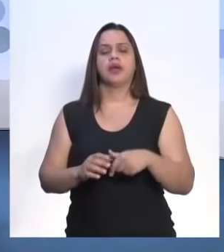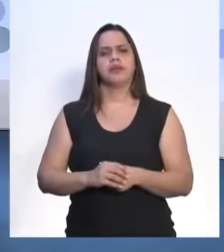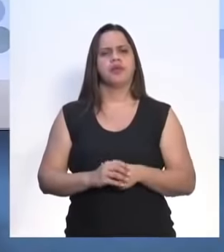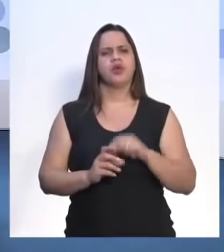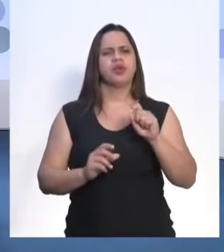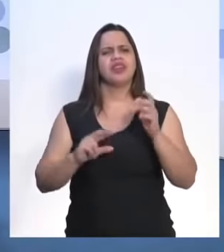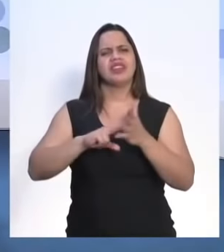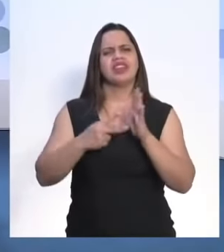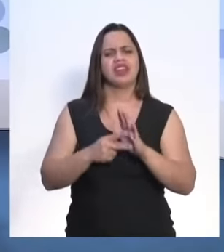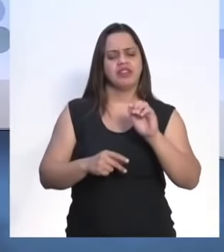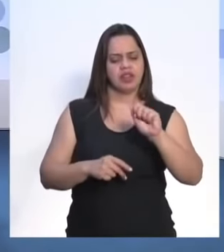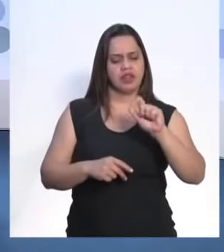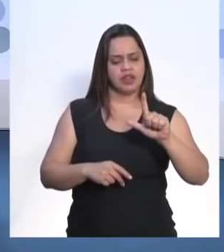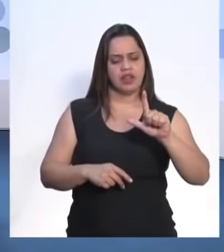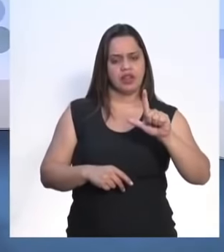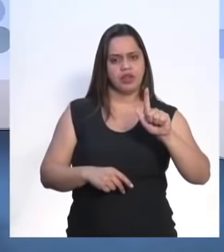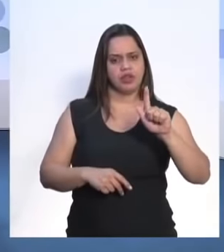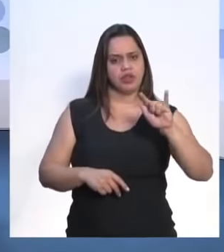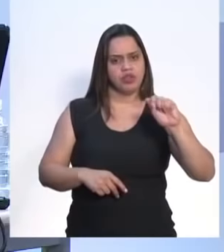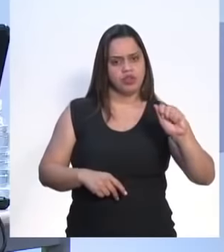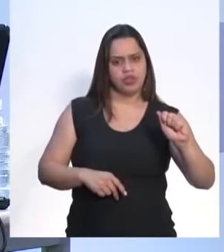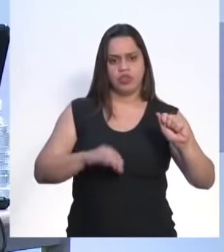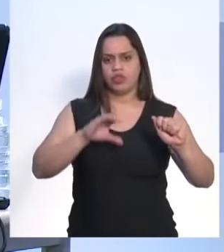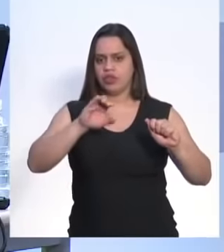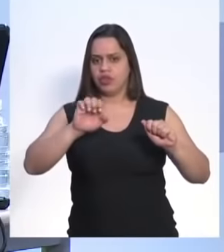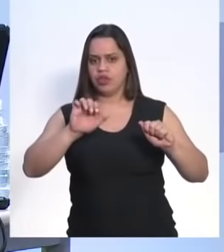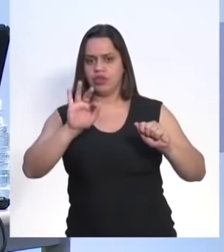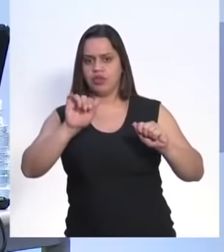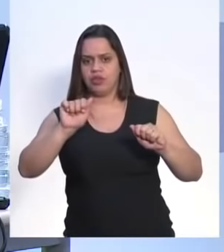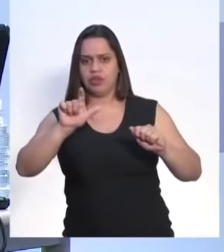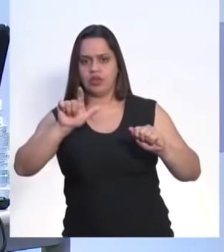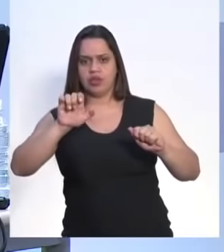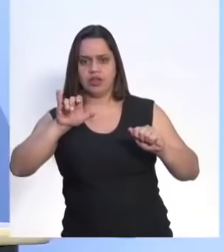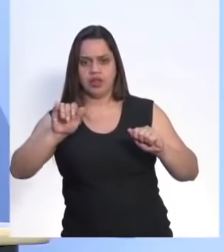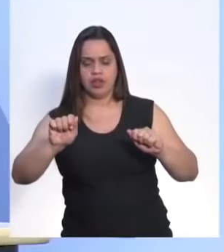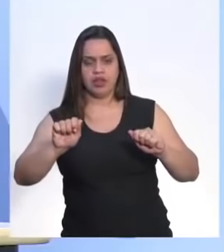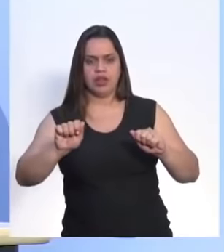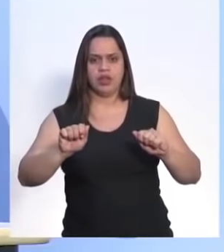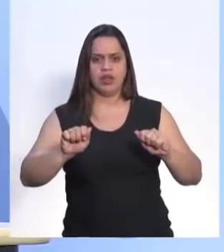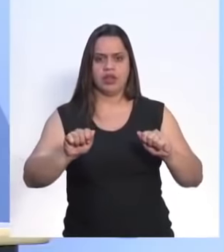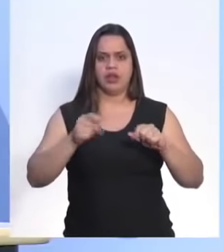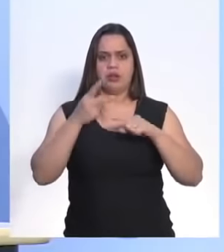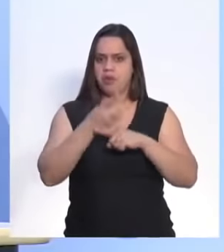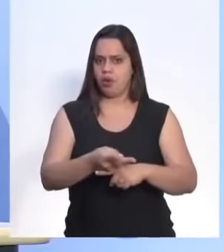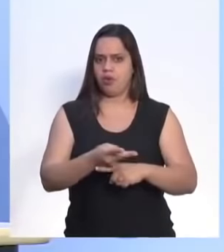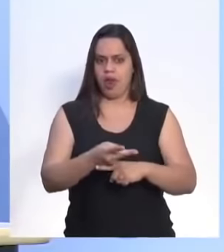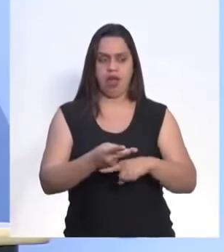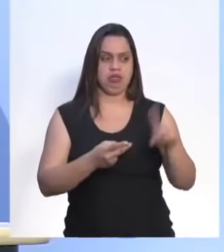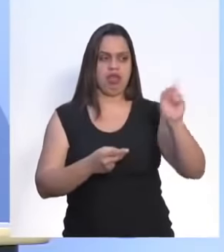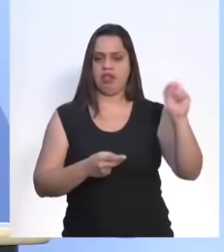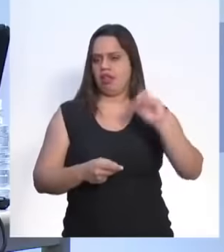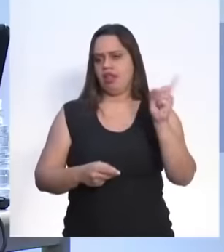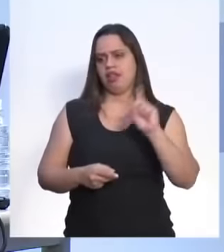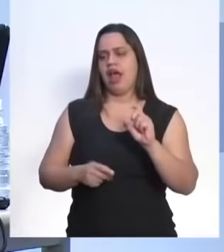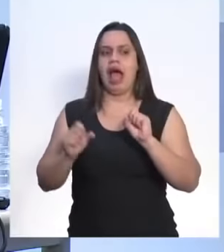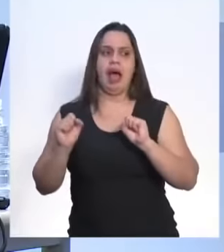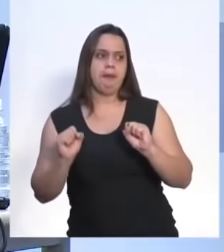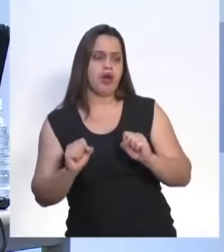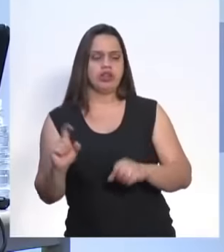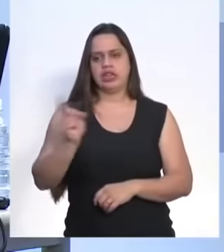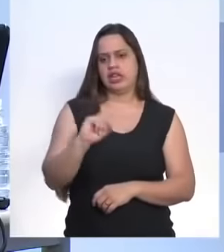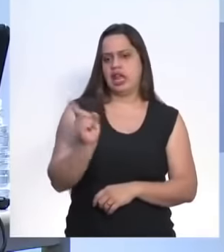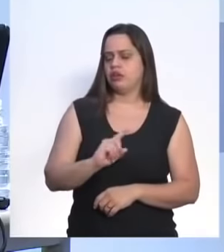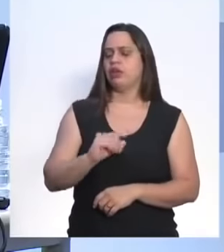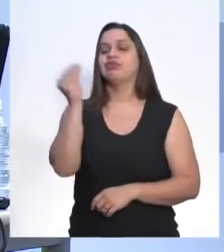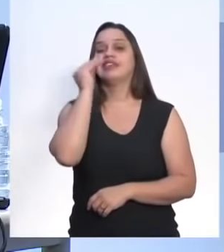algia e cefaleia? Eita, que não é para procurar, hein? Ah, pode, né? Se eles tiverem ali. Não, não, não. Eu quero que vocês tentem. O